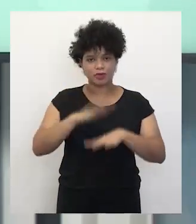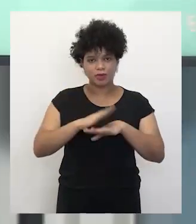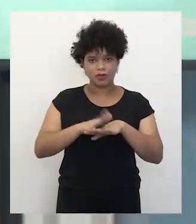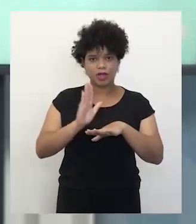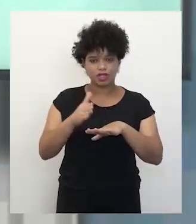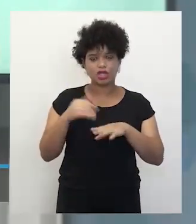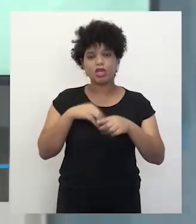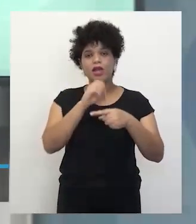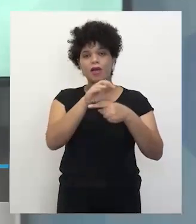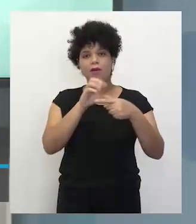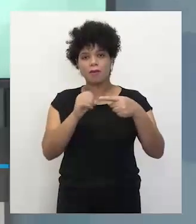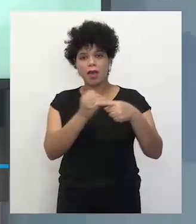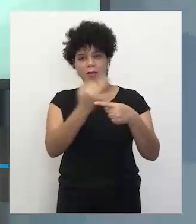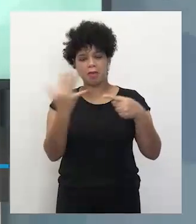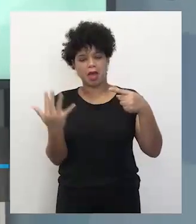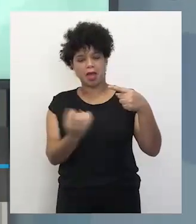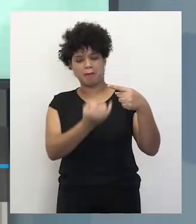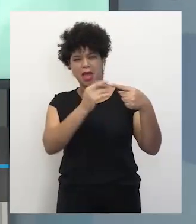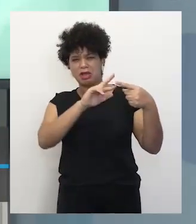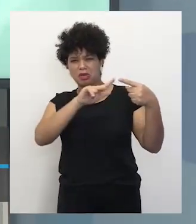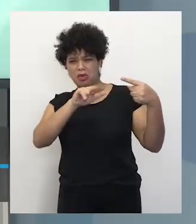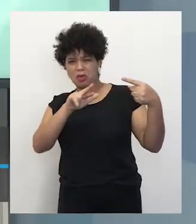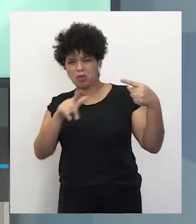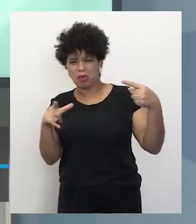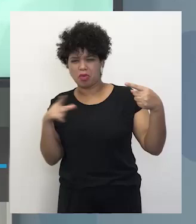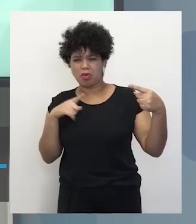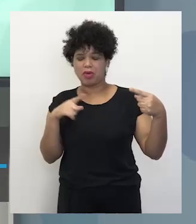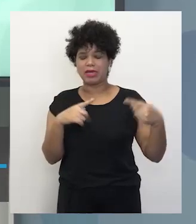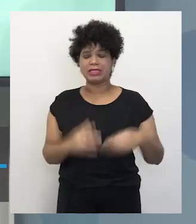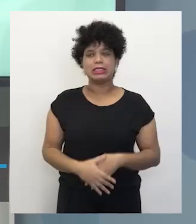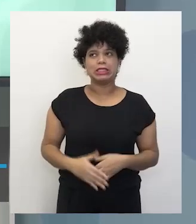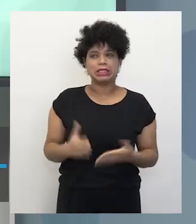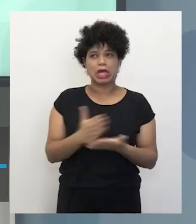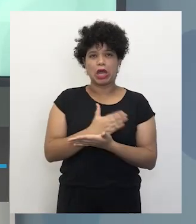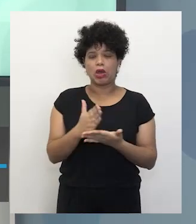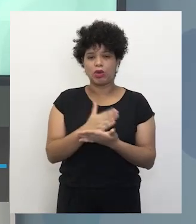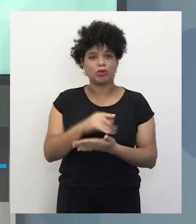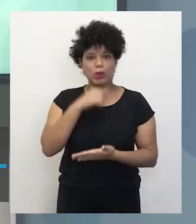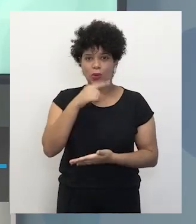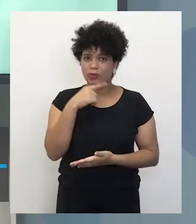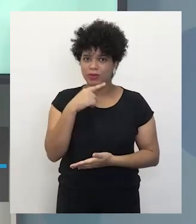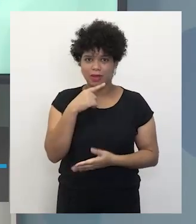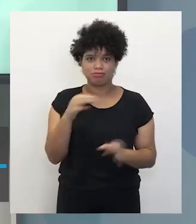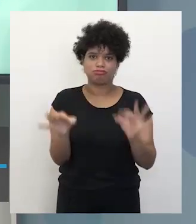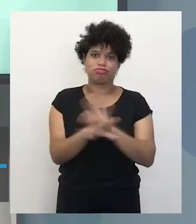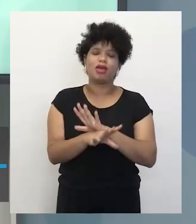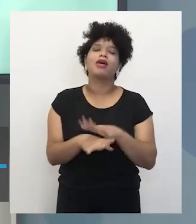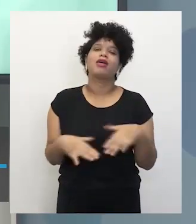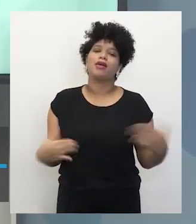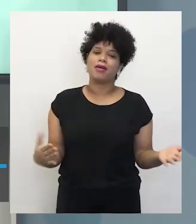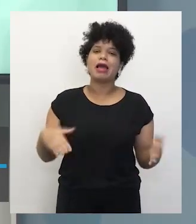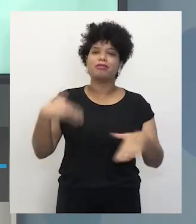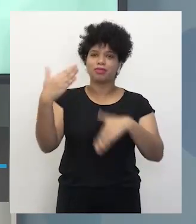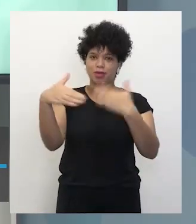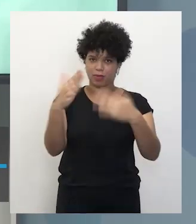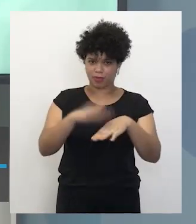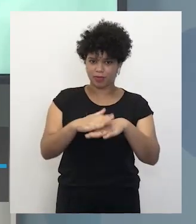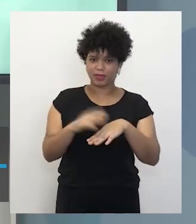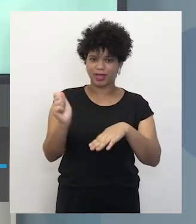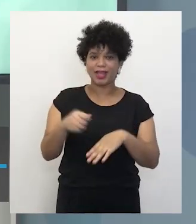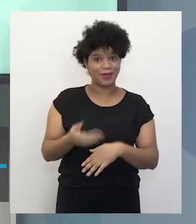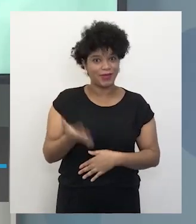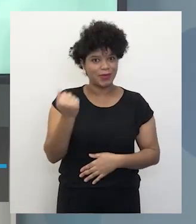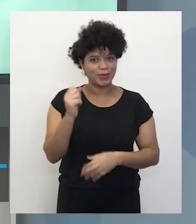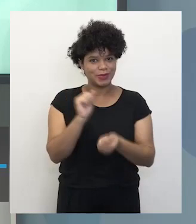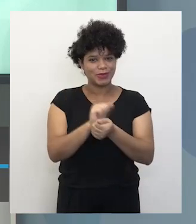expressão numérica super cabeluda aí, né? Que a gente ficou chateado aí que não conseguiu terminar. E eu falei, essa vai para futuramente. Nós vamos fazer,